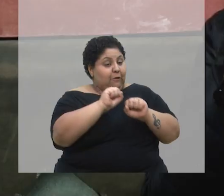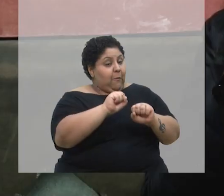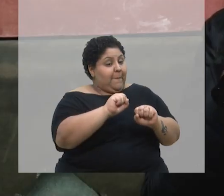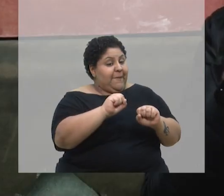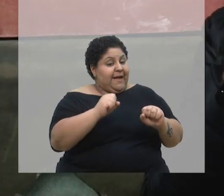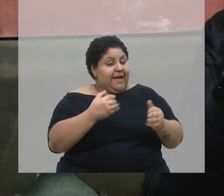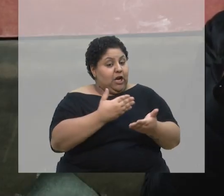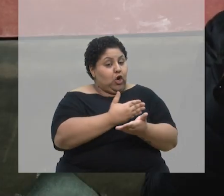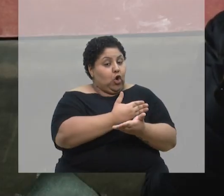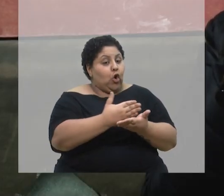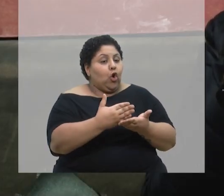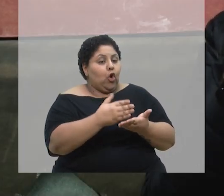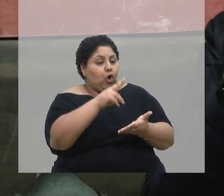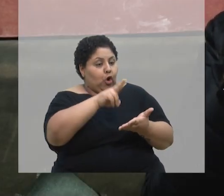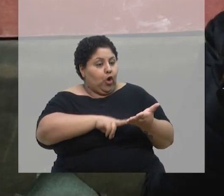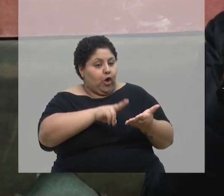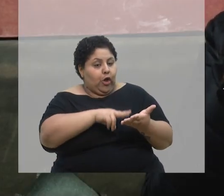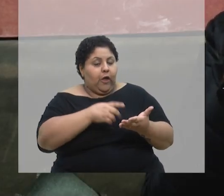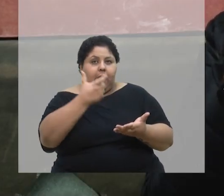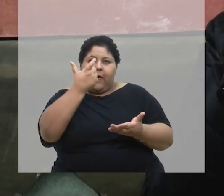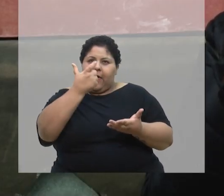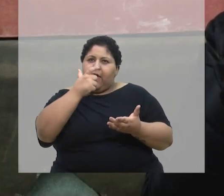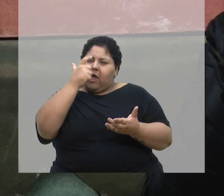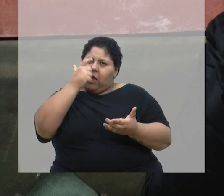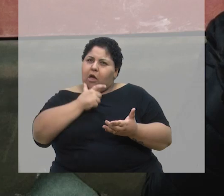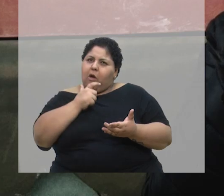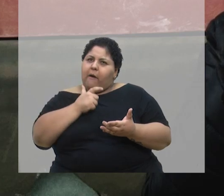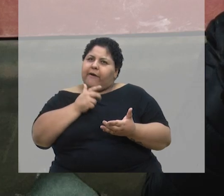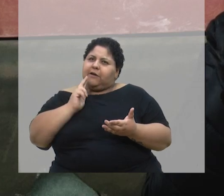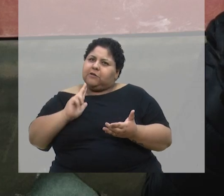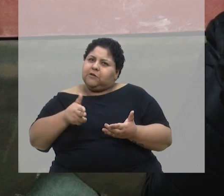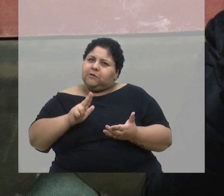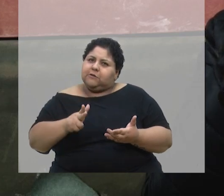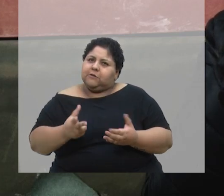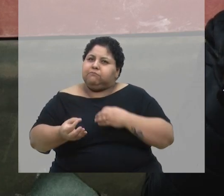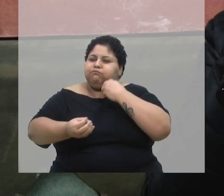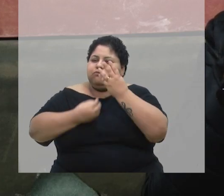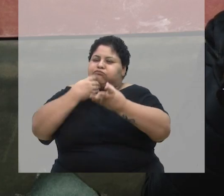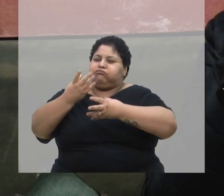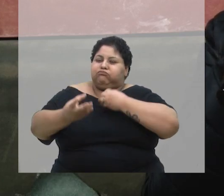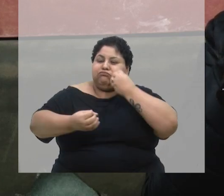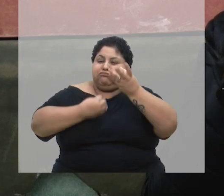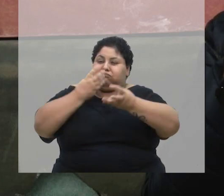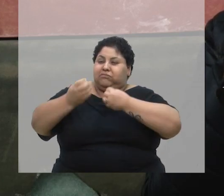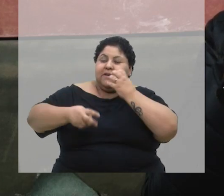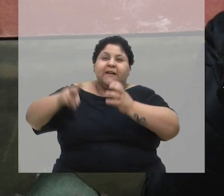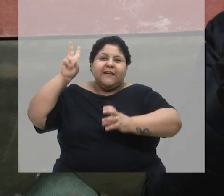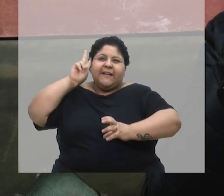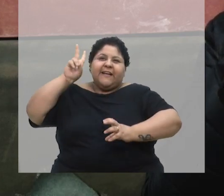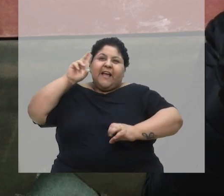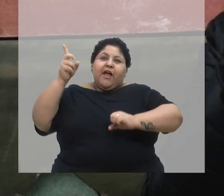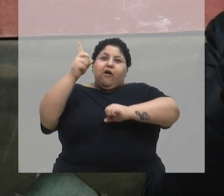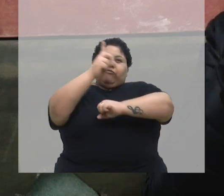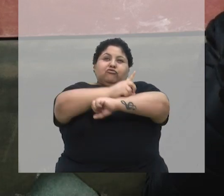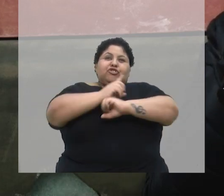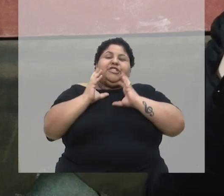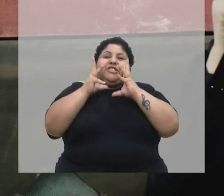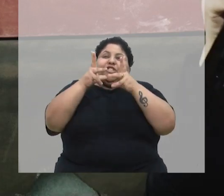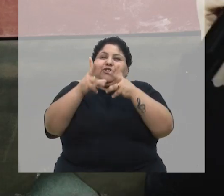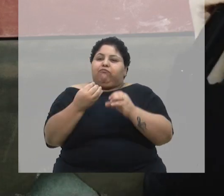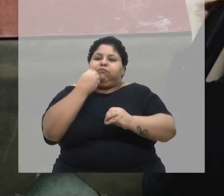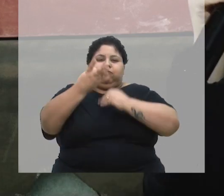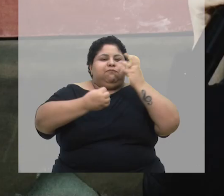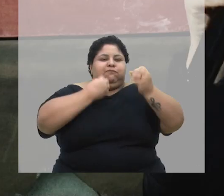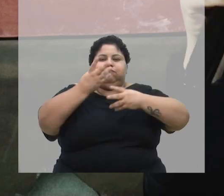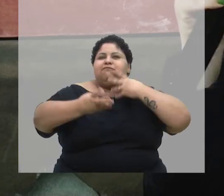E não para no passaporte da leitura, né? A gente tem a maratona de contação de histórias também, que é um dia intenso, assim, dedicado à